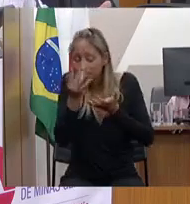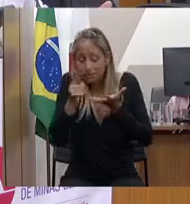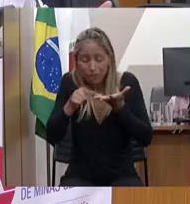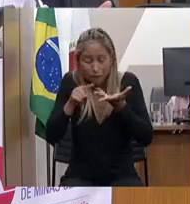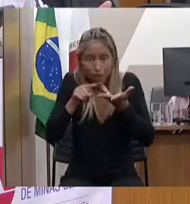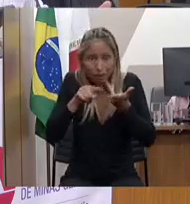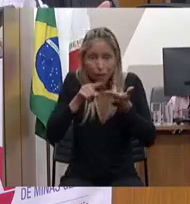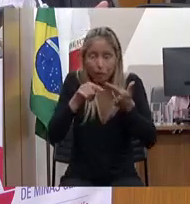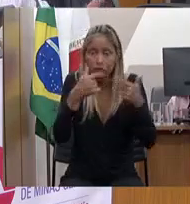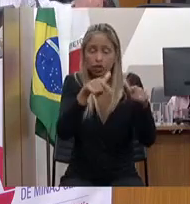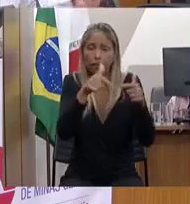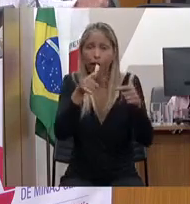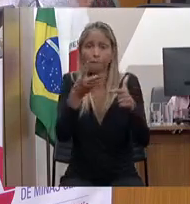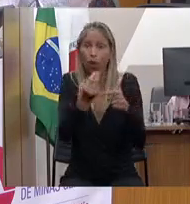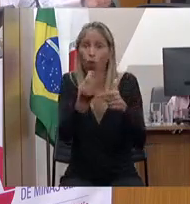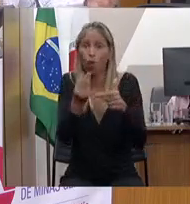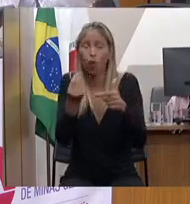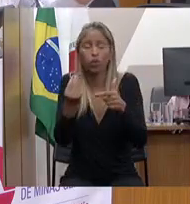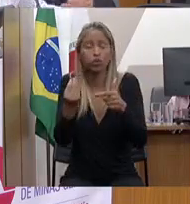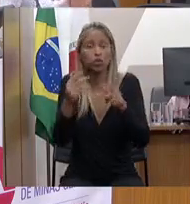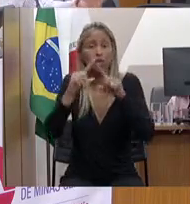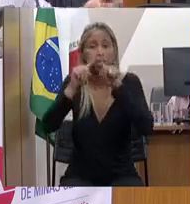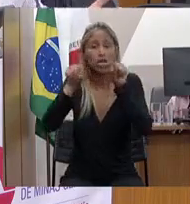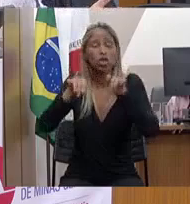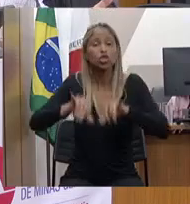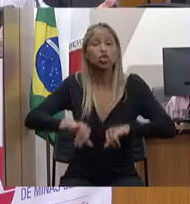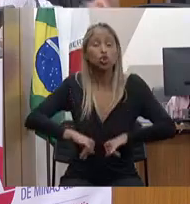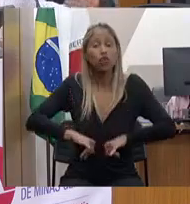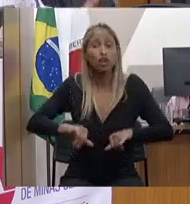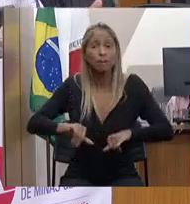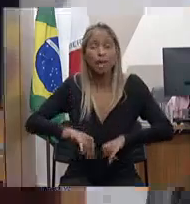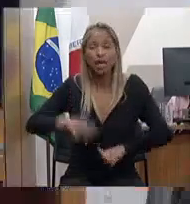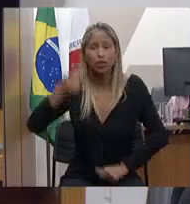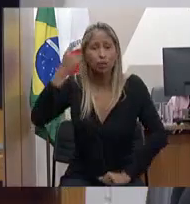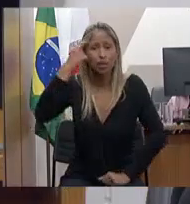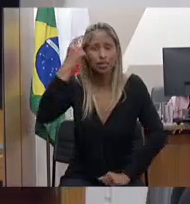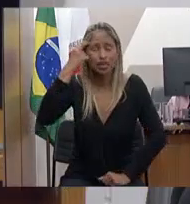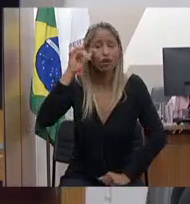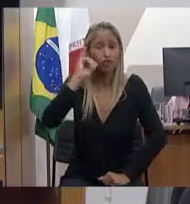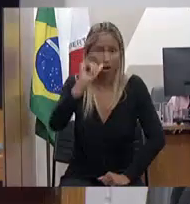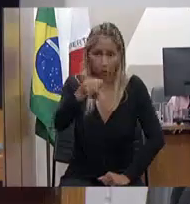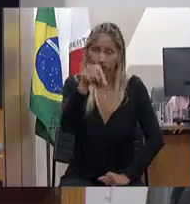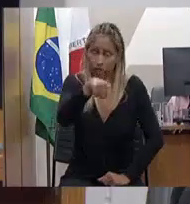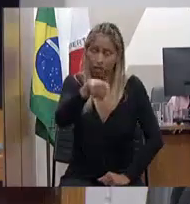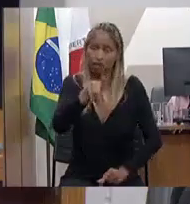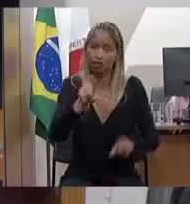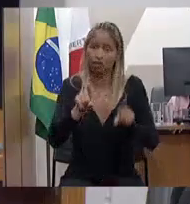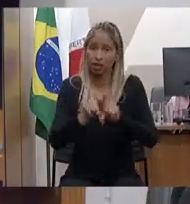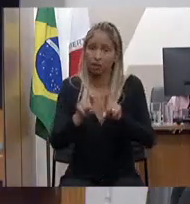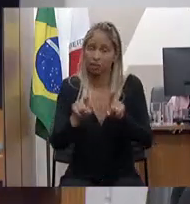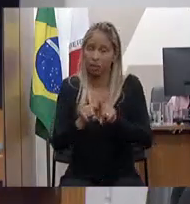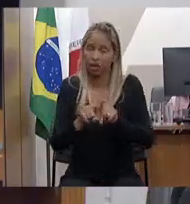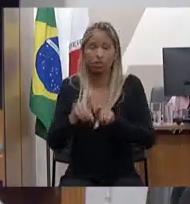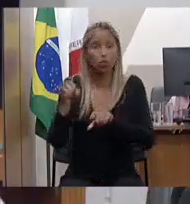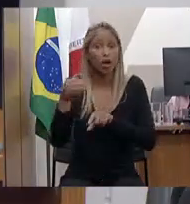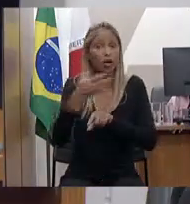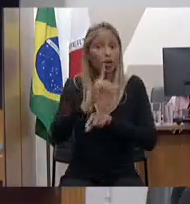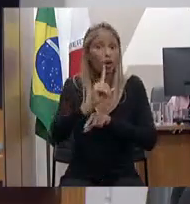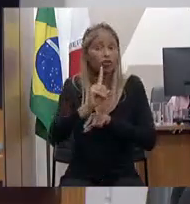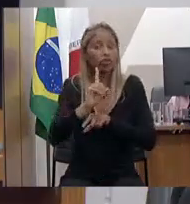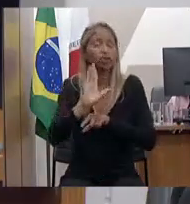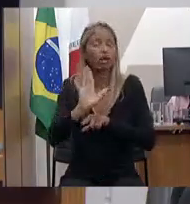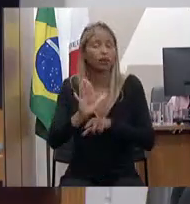números trabalhadores com quadros de Sofrimento mental foi citado aqui também que não é novo mas é